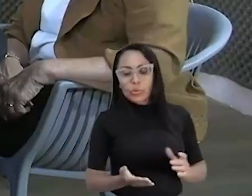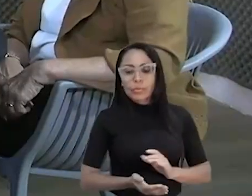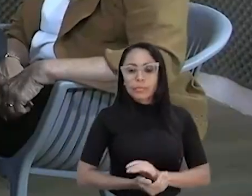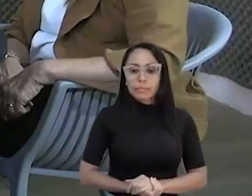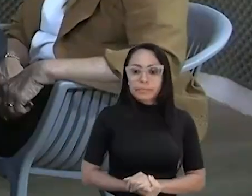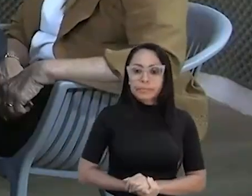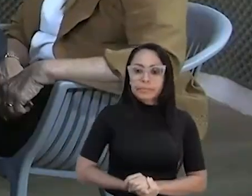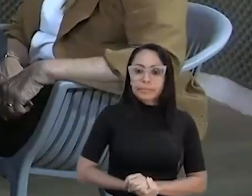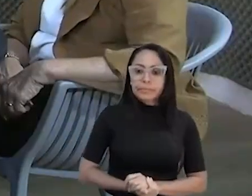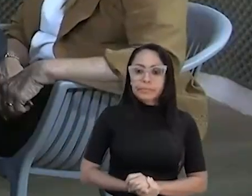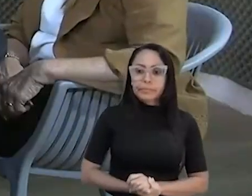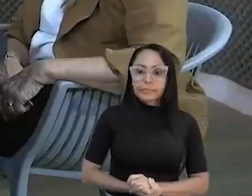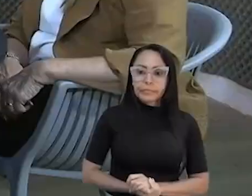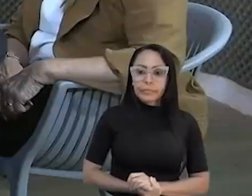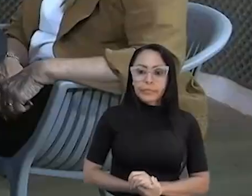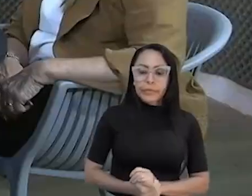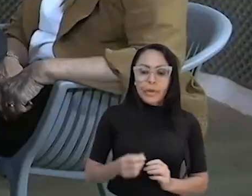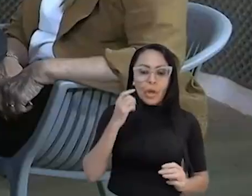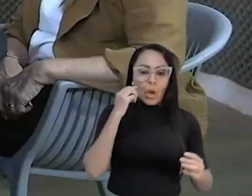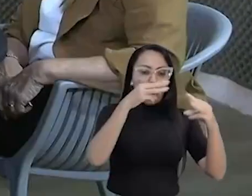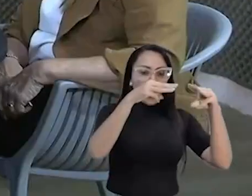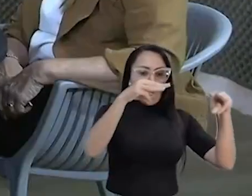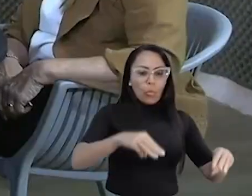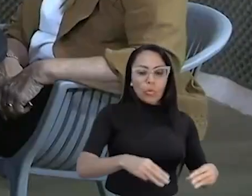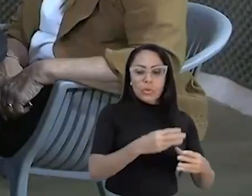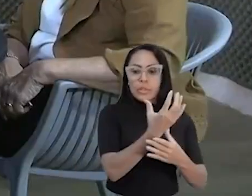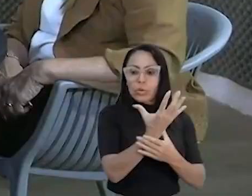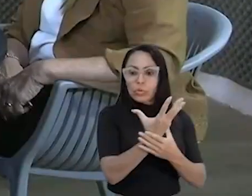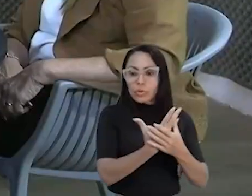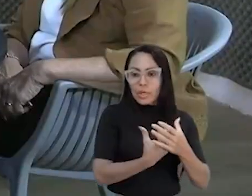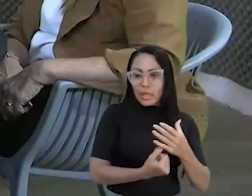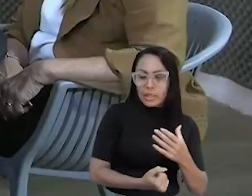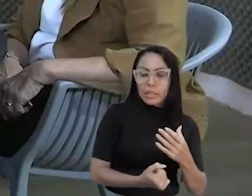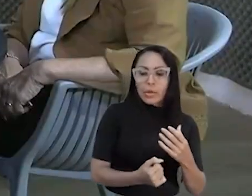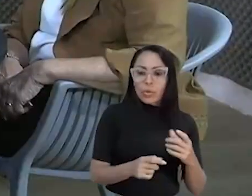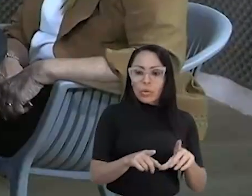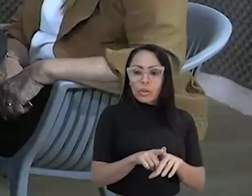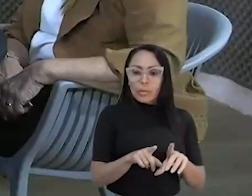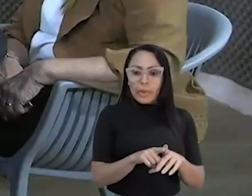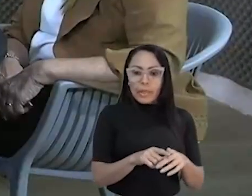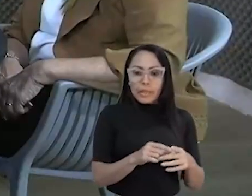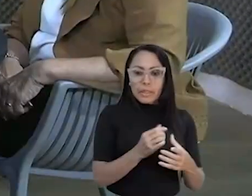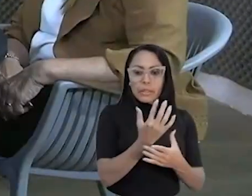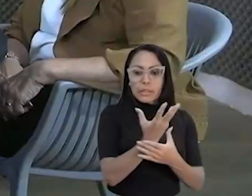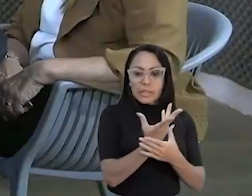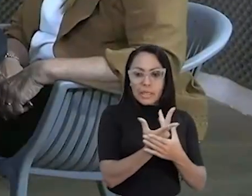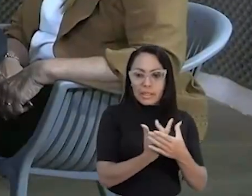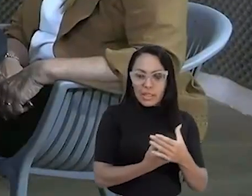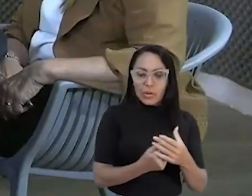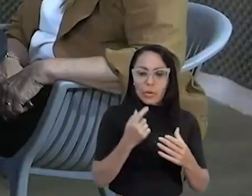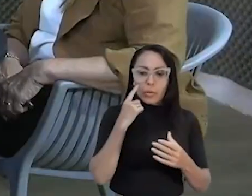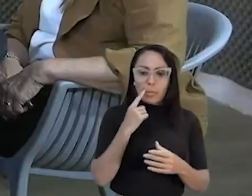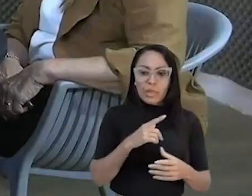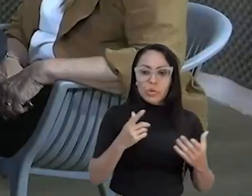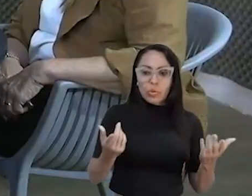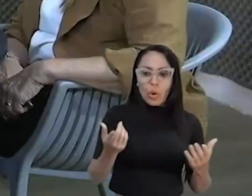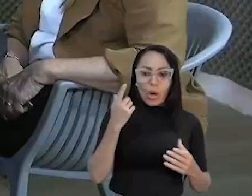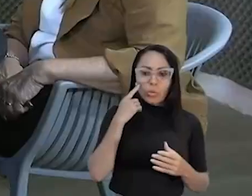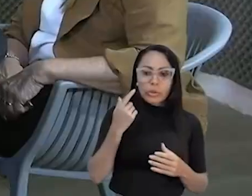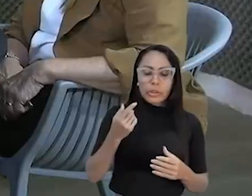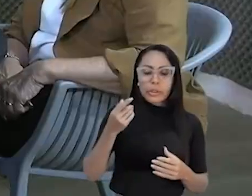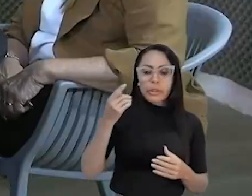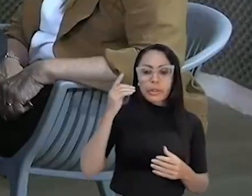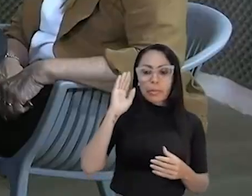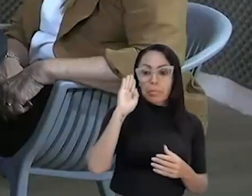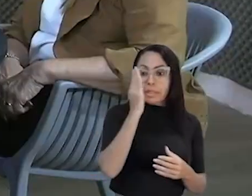gratuito. Exato. O Museu do Sertão também, ele também tem um dia, eu acredito que também é terça-feira. O pessoal de Bezerros tem lá, de J.